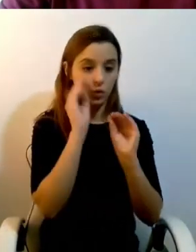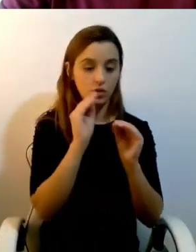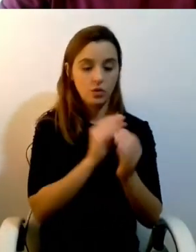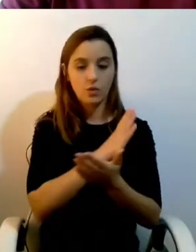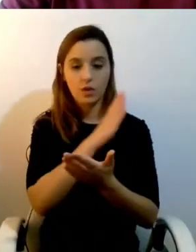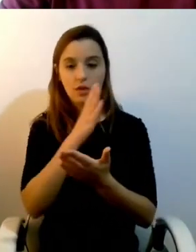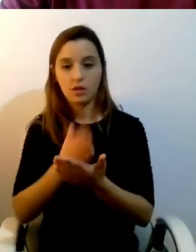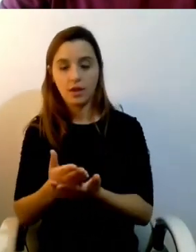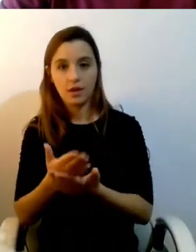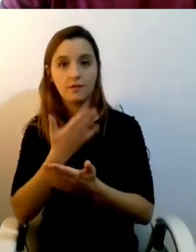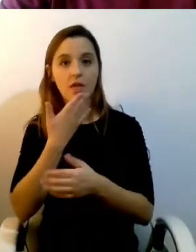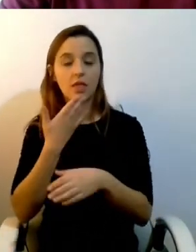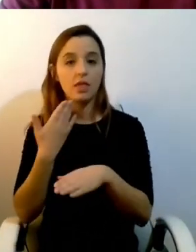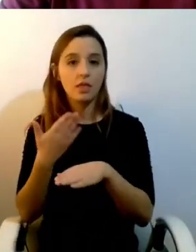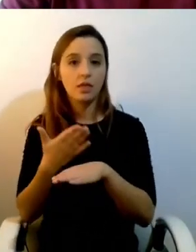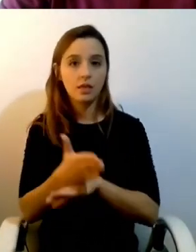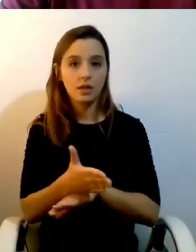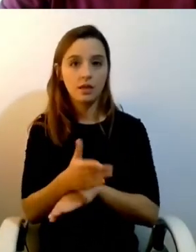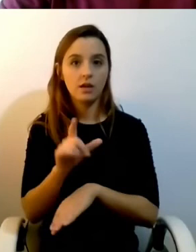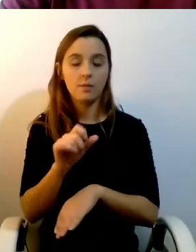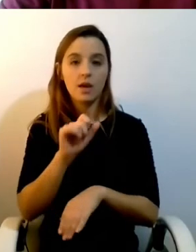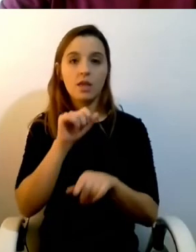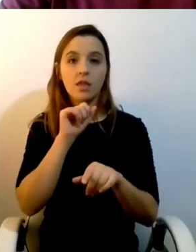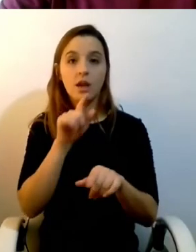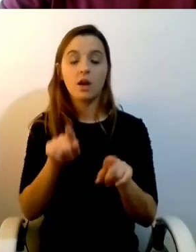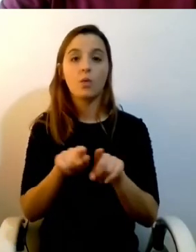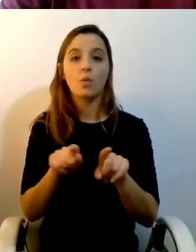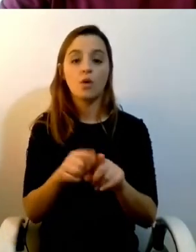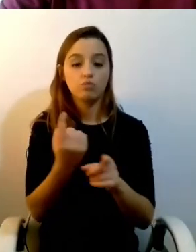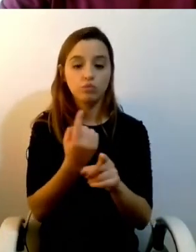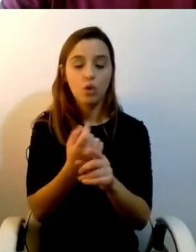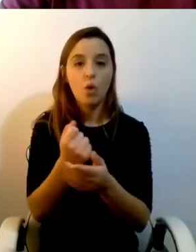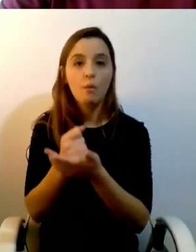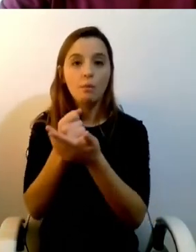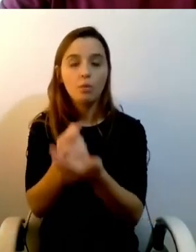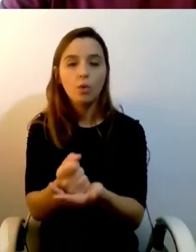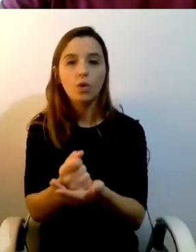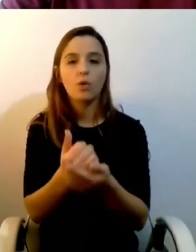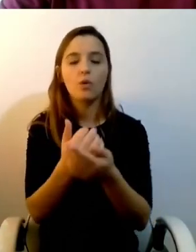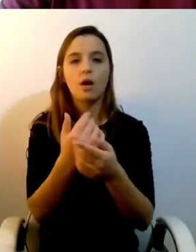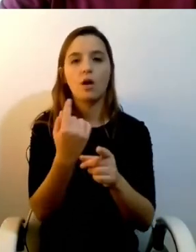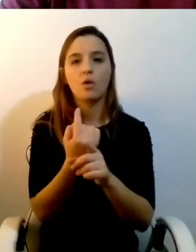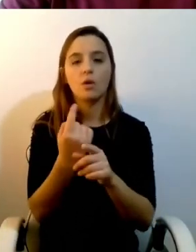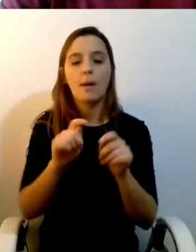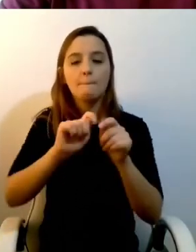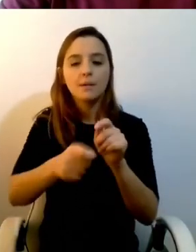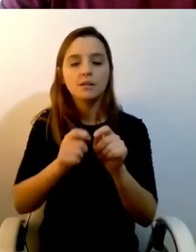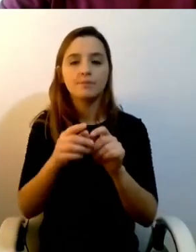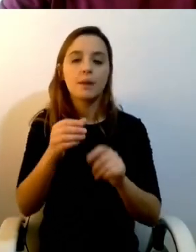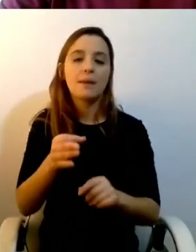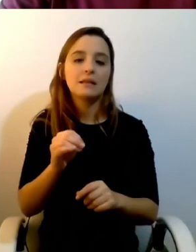transportes, da atribuição de produtos de apoio à existência de prestações sociais que garantam o rendimento